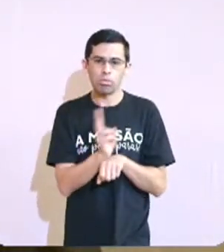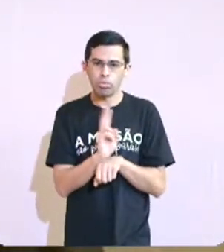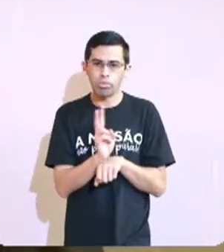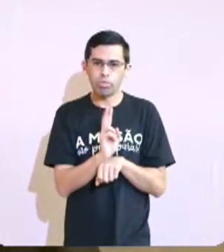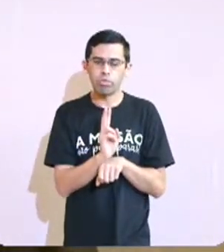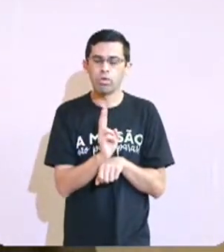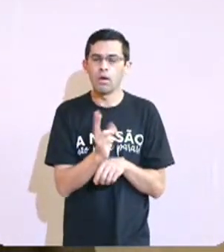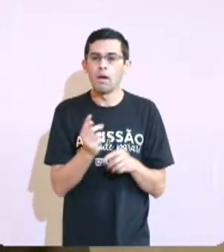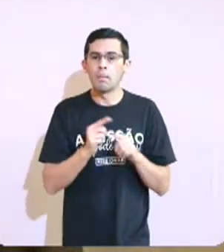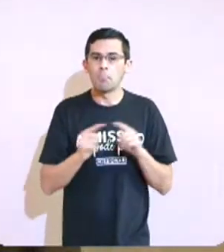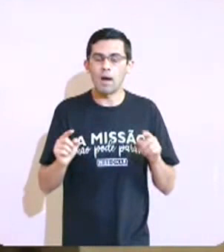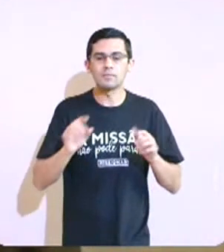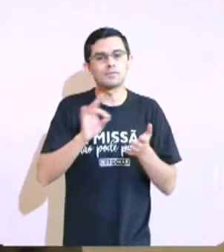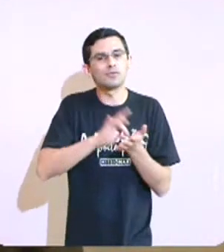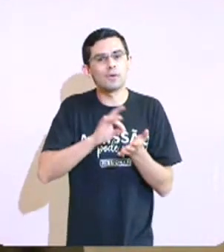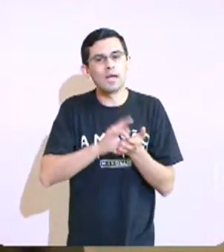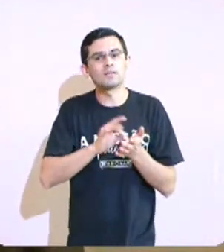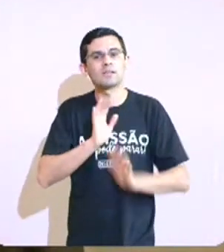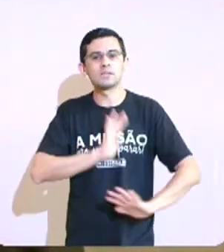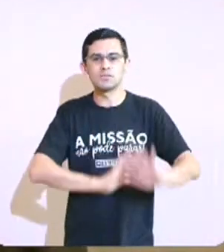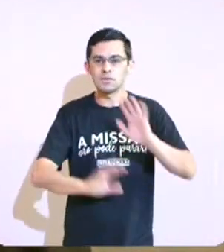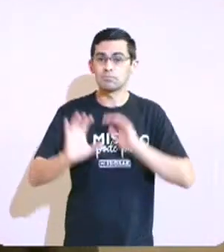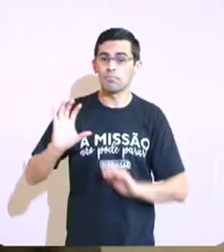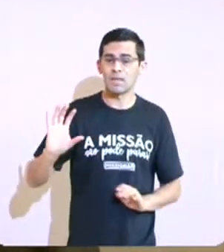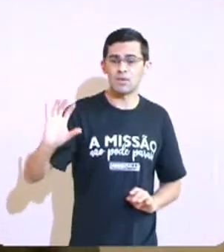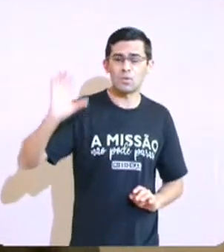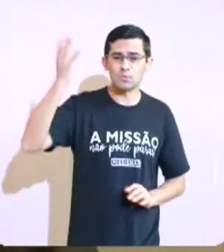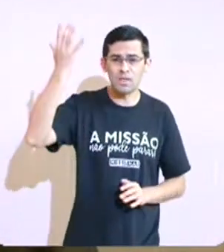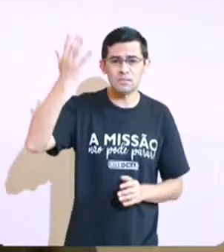frio. Infelizmente, esta é a realidade